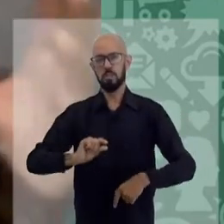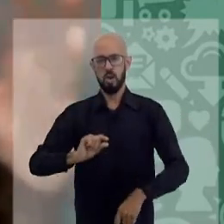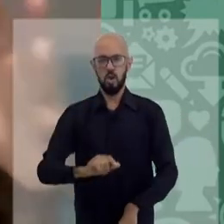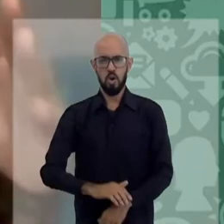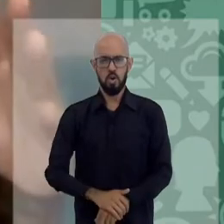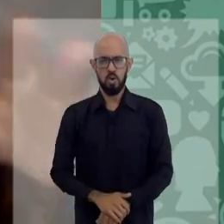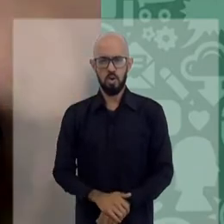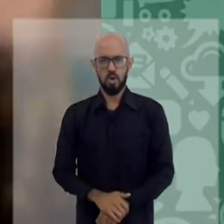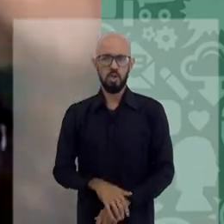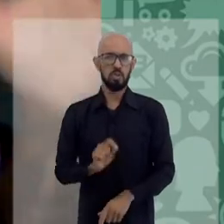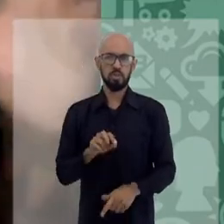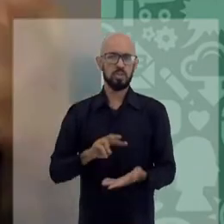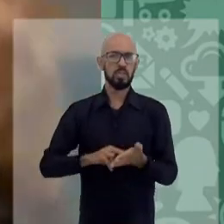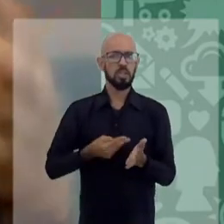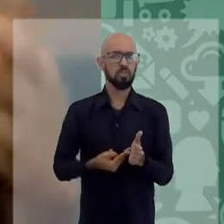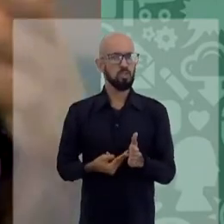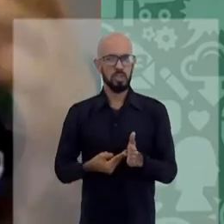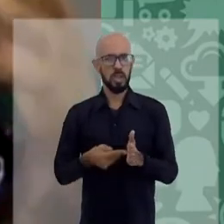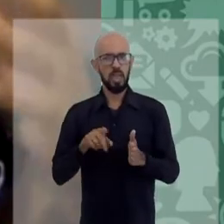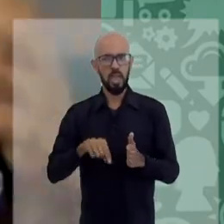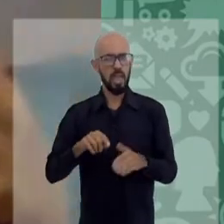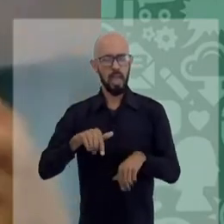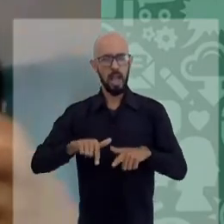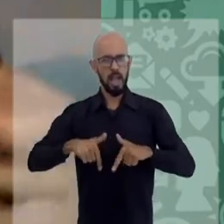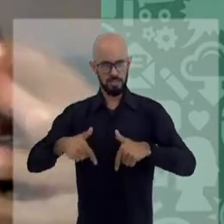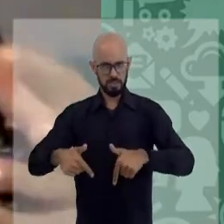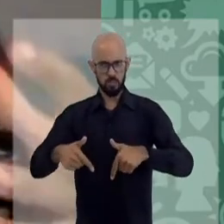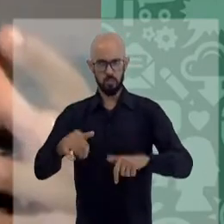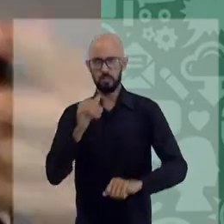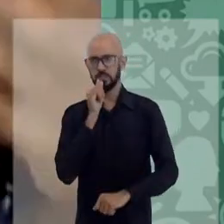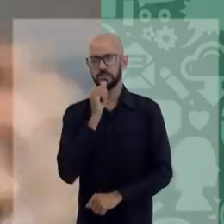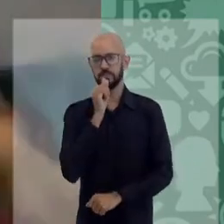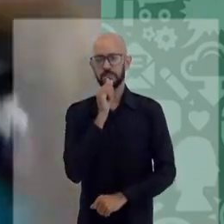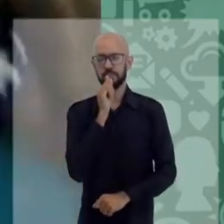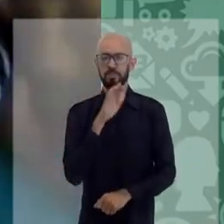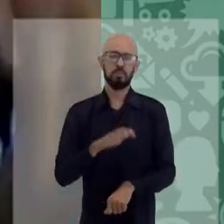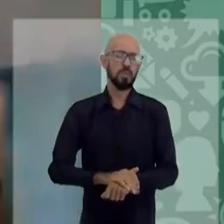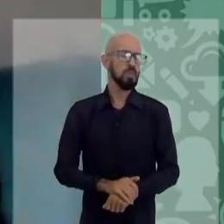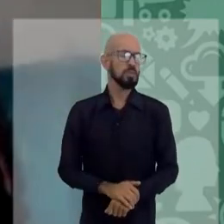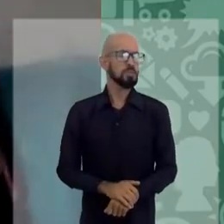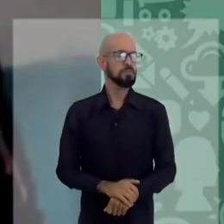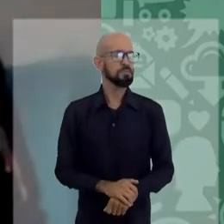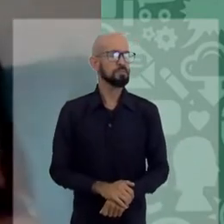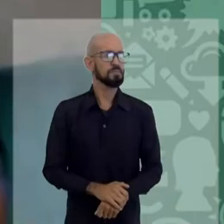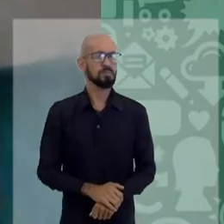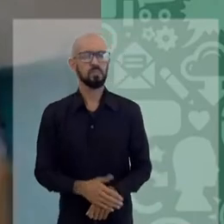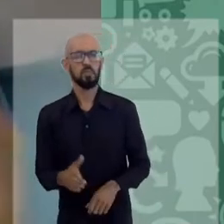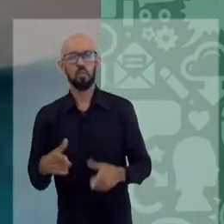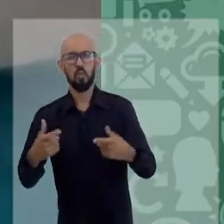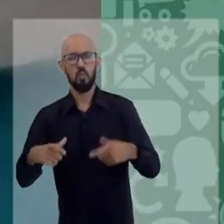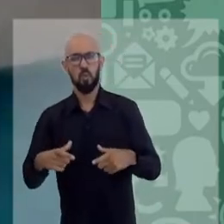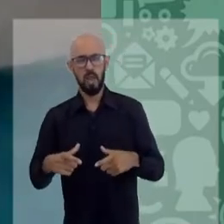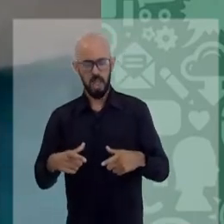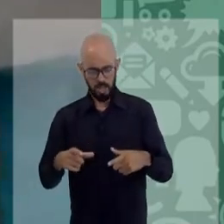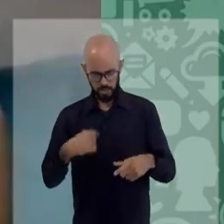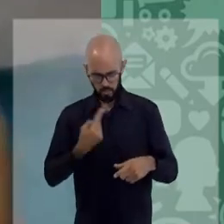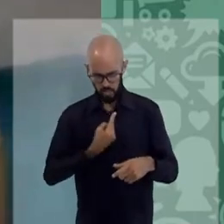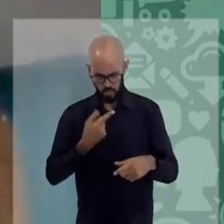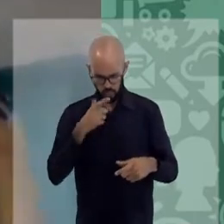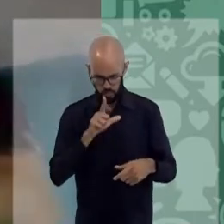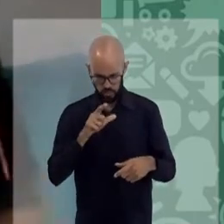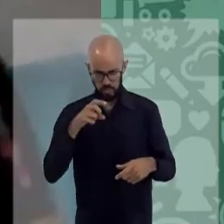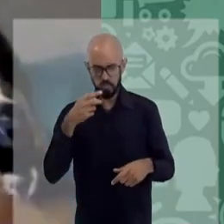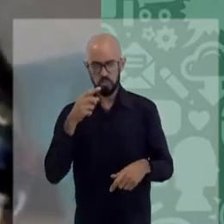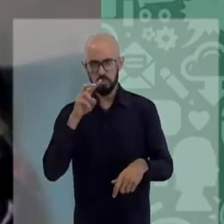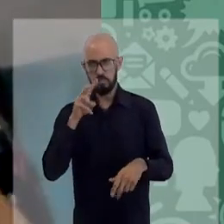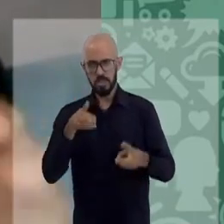política deles, ela também está muito pautada pela ação. Vou pegar um exemplo muito prático que aconteceu aqui, que é um lugar que a gente conseguiu